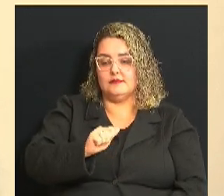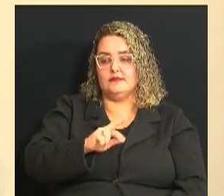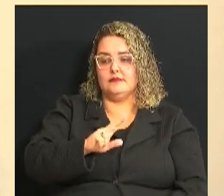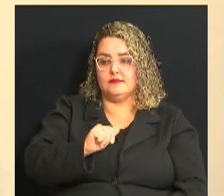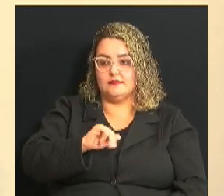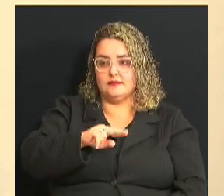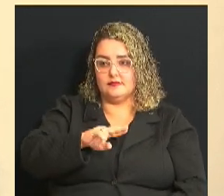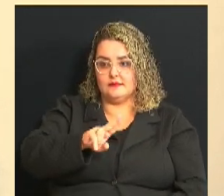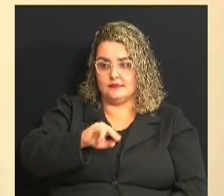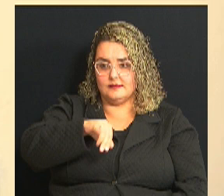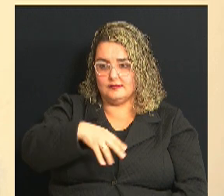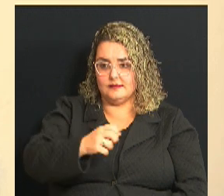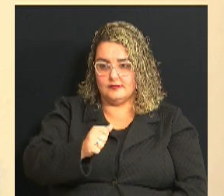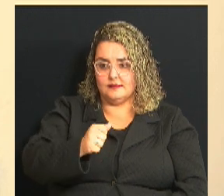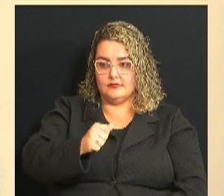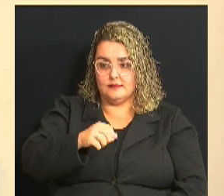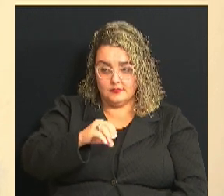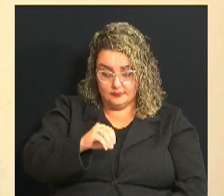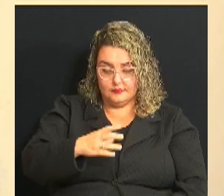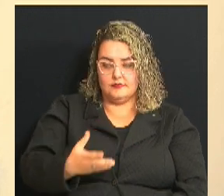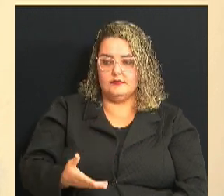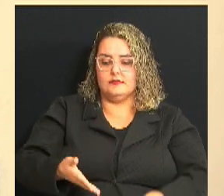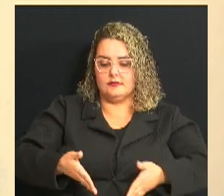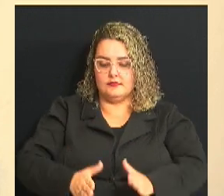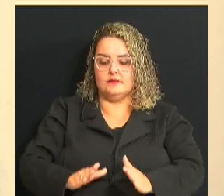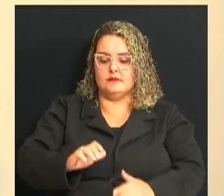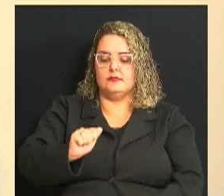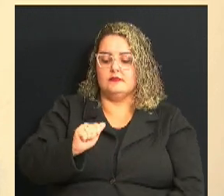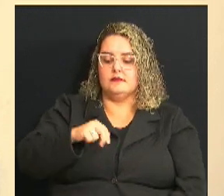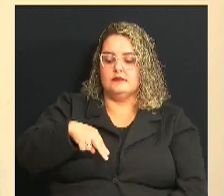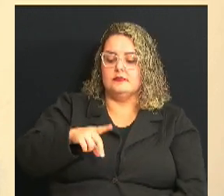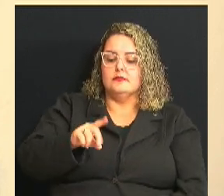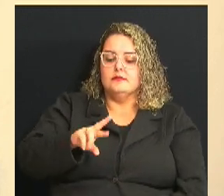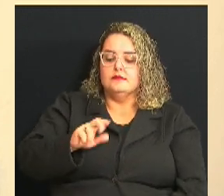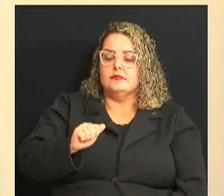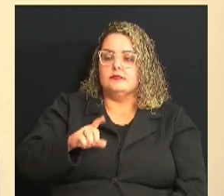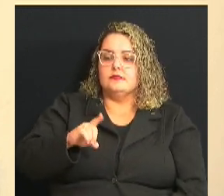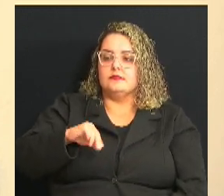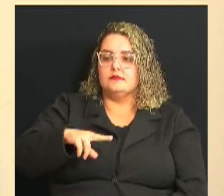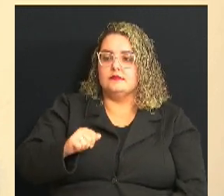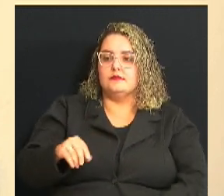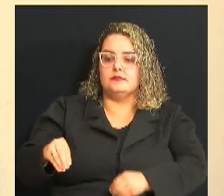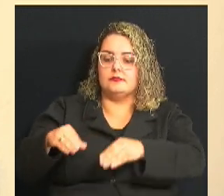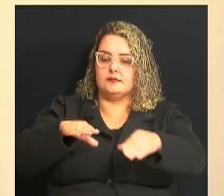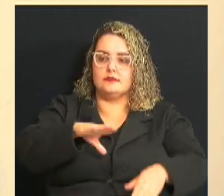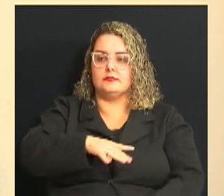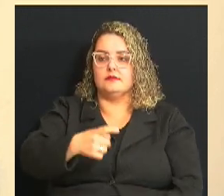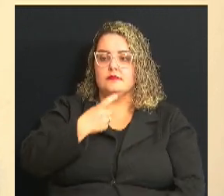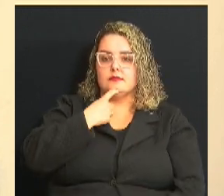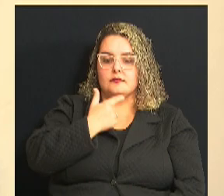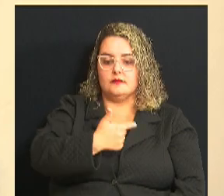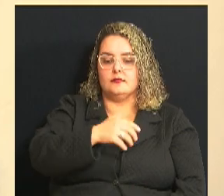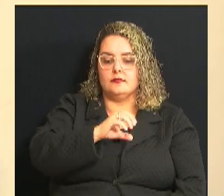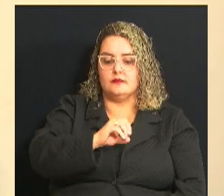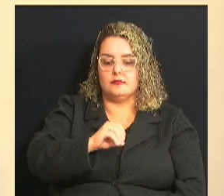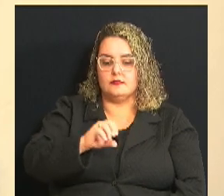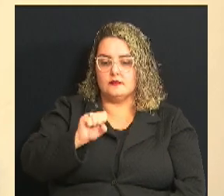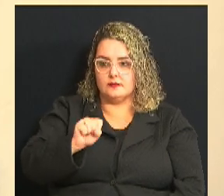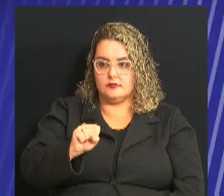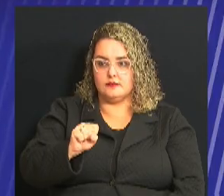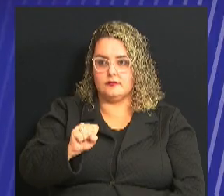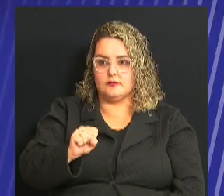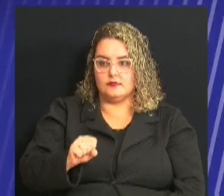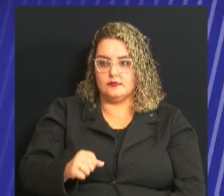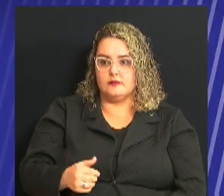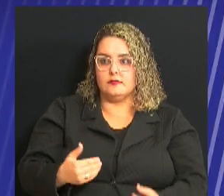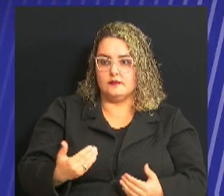nasceu em Andradina, no estado de São Paulo, e veio morar em Campinas em 2008, prestando